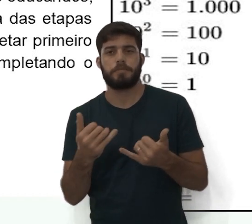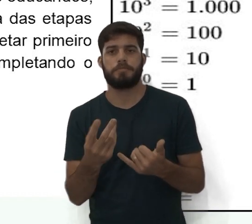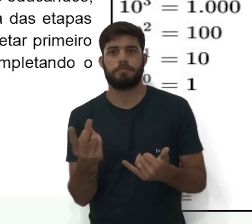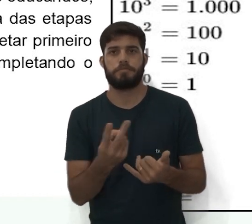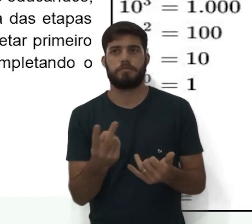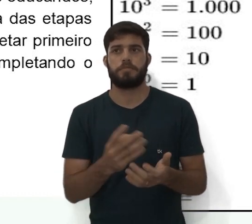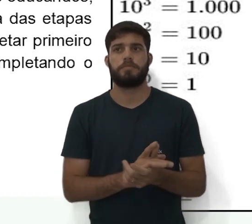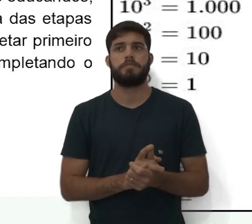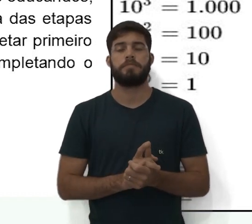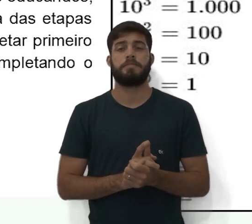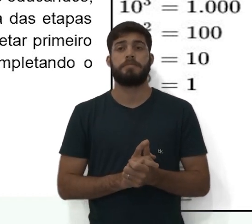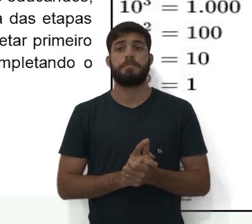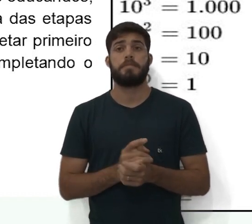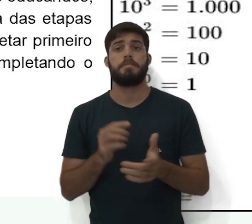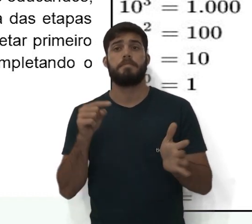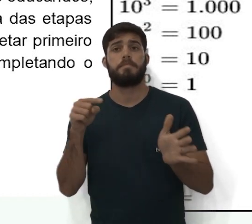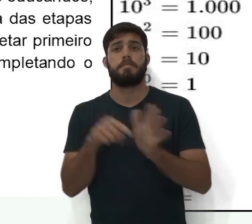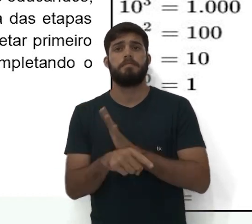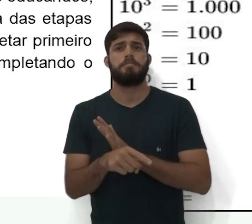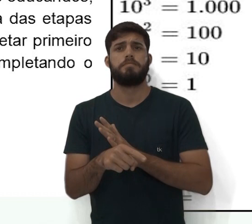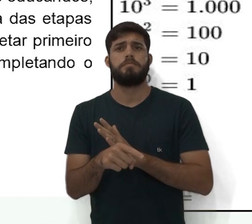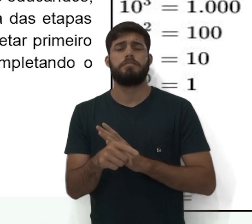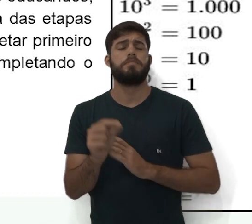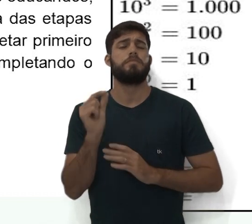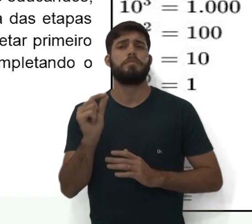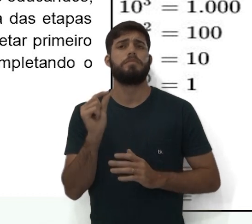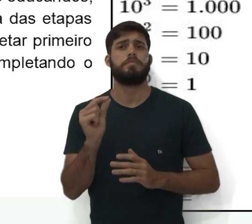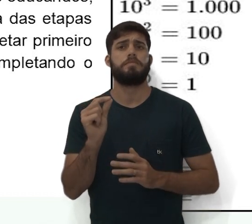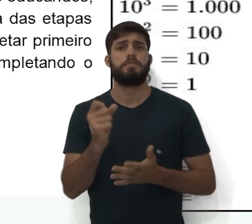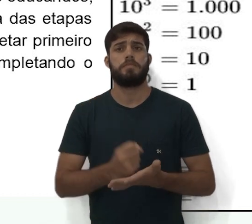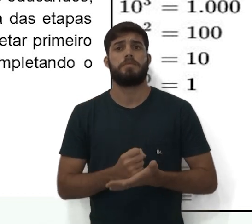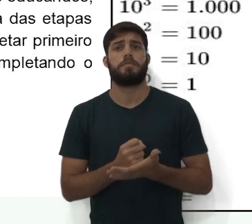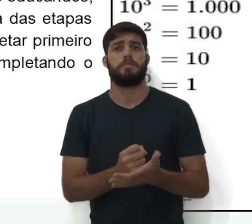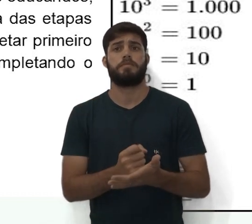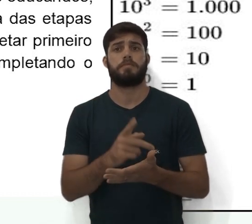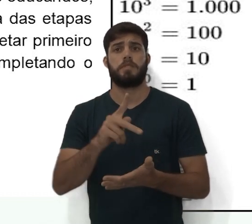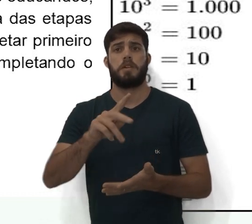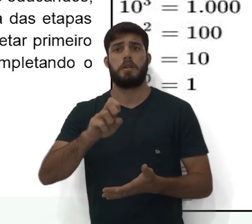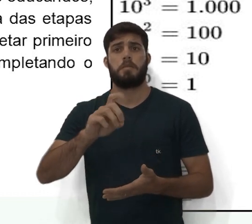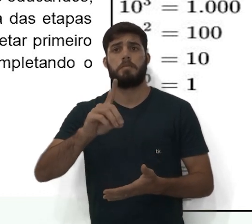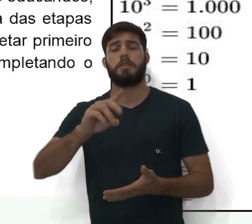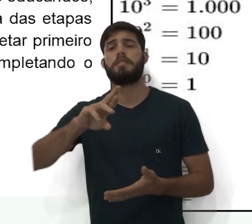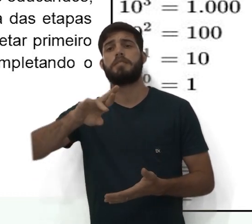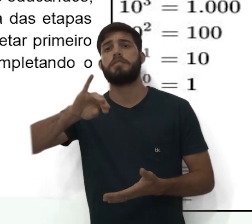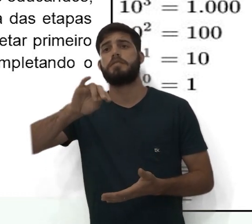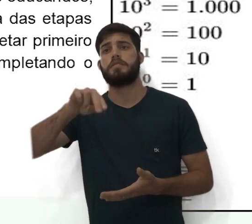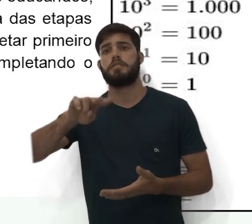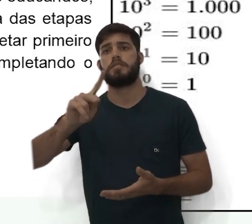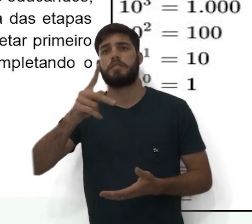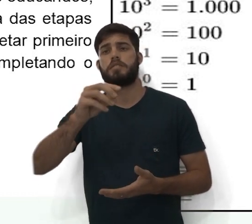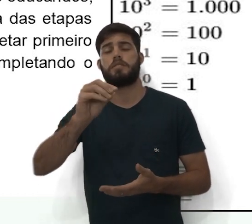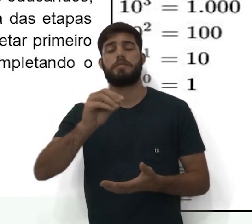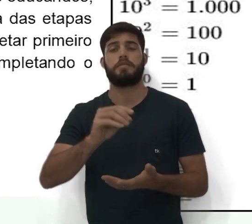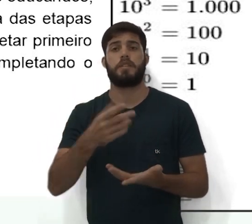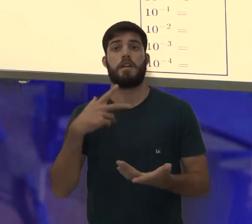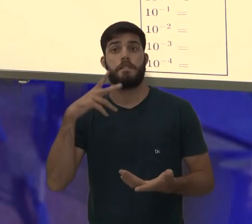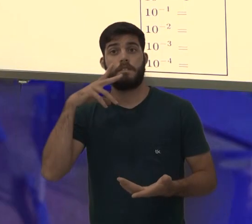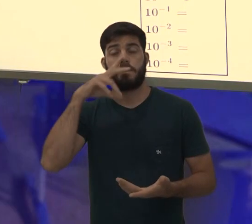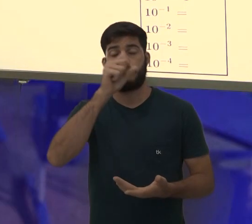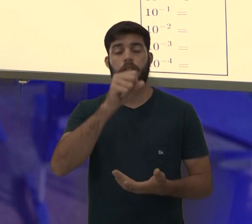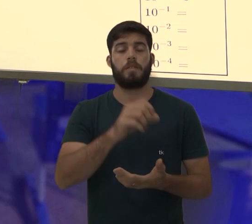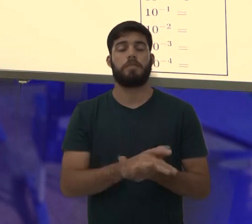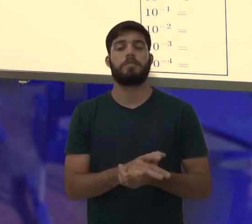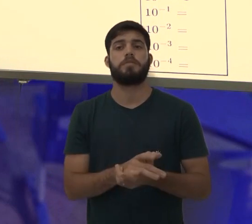Olimpíada. E a pergunta diz o seguinte: ajude Pedrinho a vencer completando o quadro ao lado. Percebam